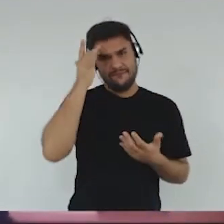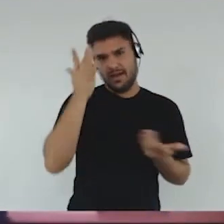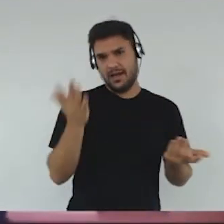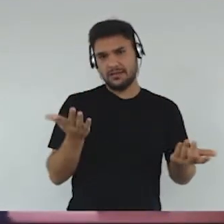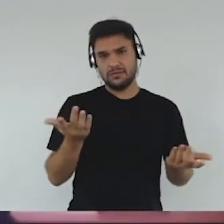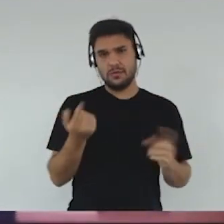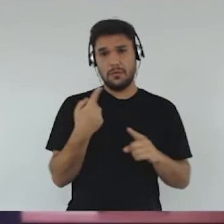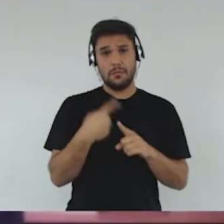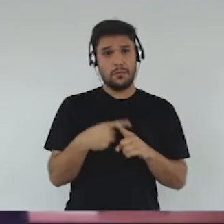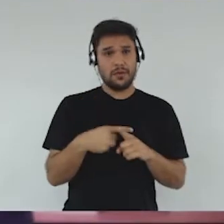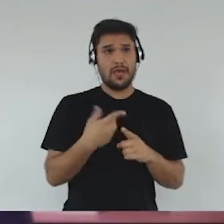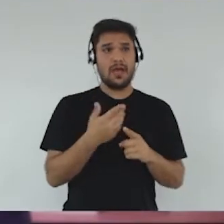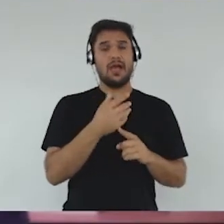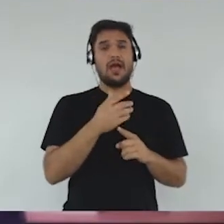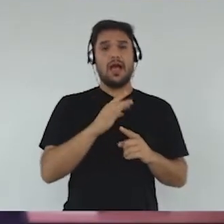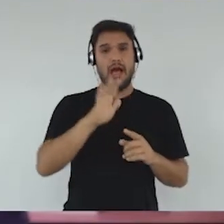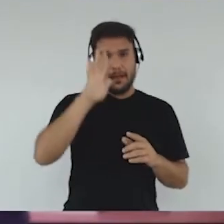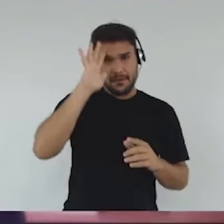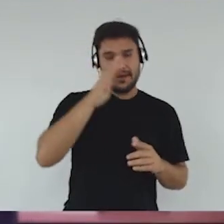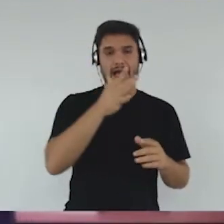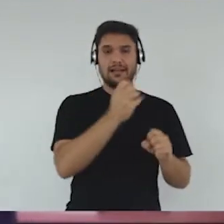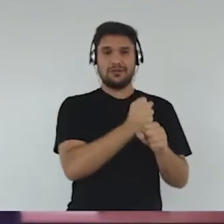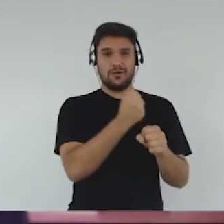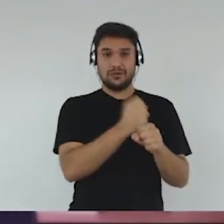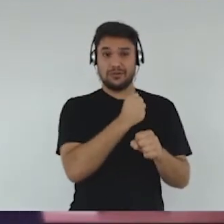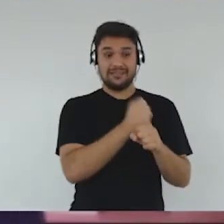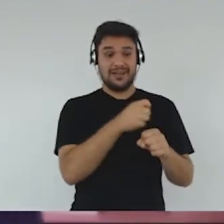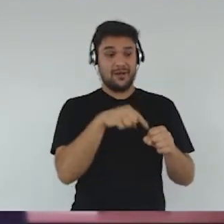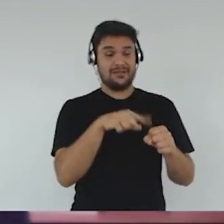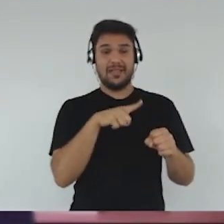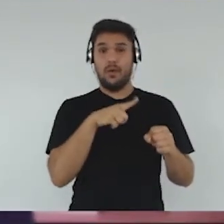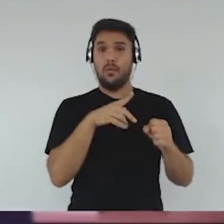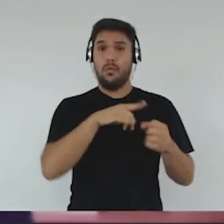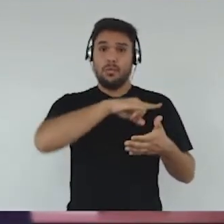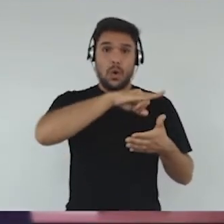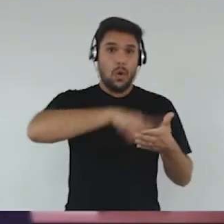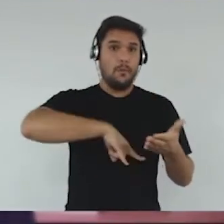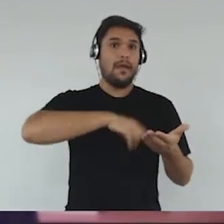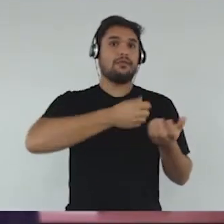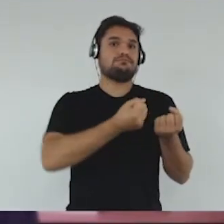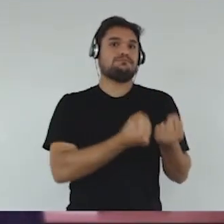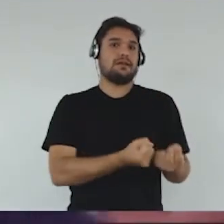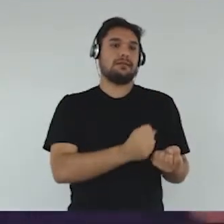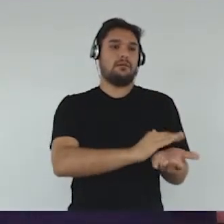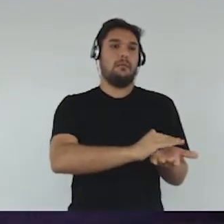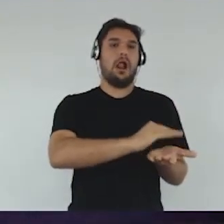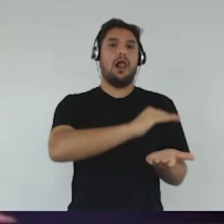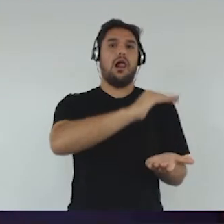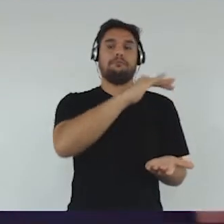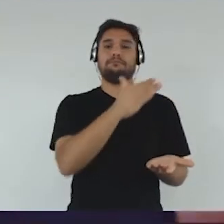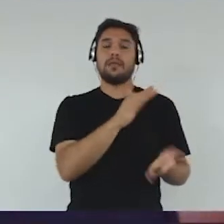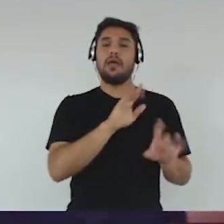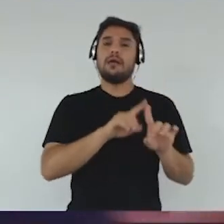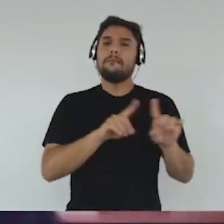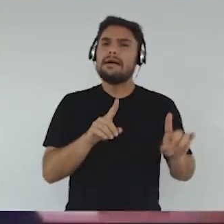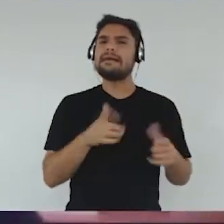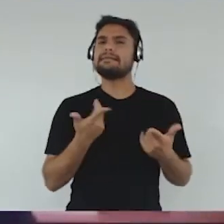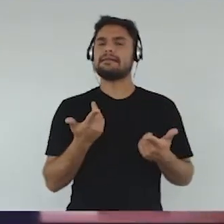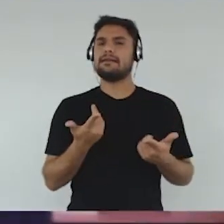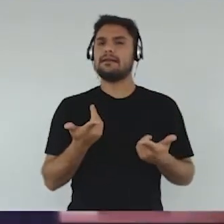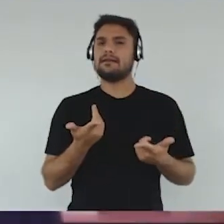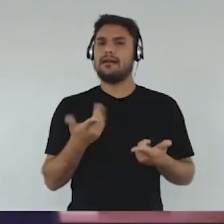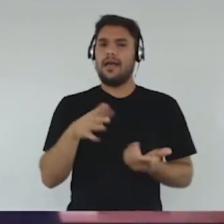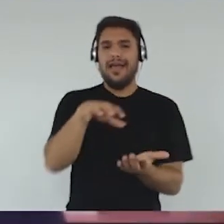trata de arbitragens de construção, que tem um volume de documentos bastante significativo. Mas o fato é que